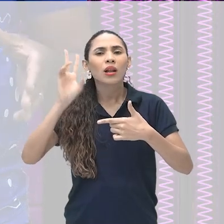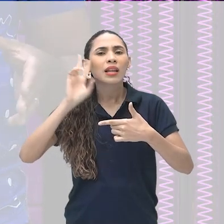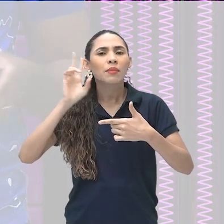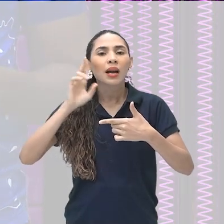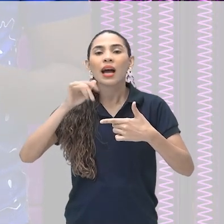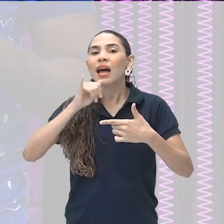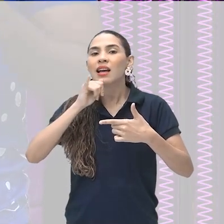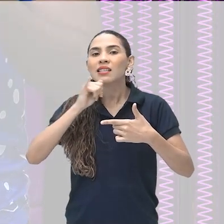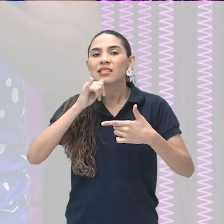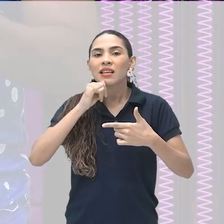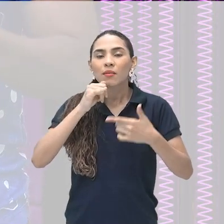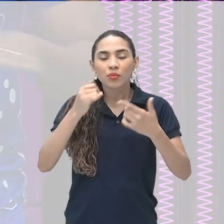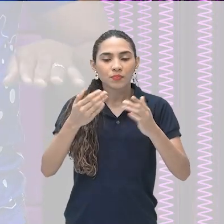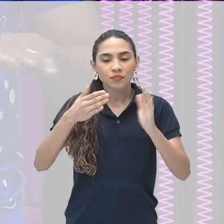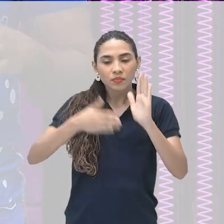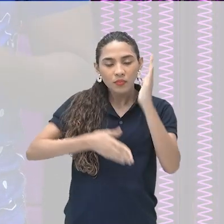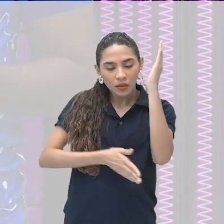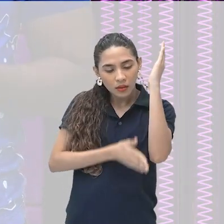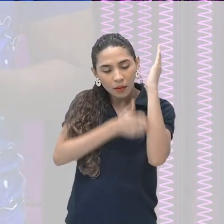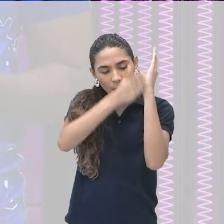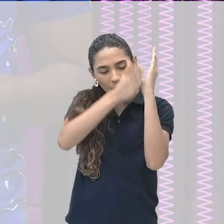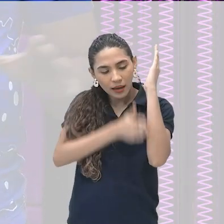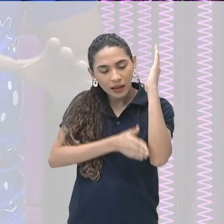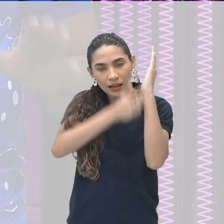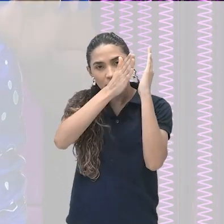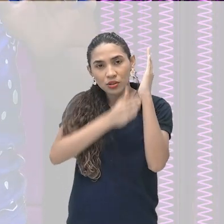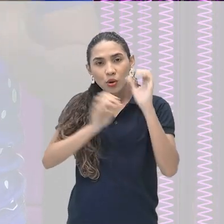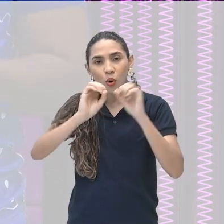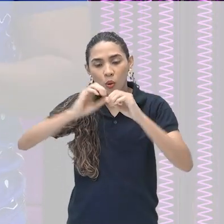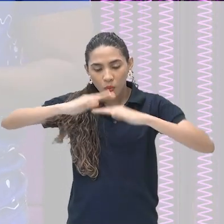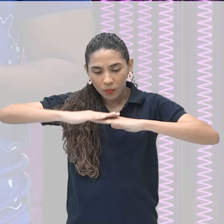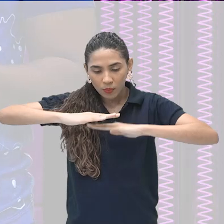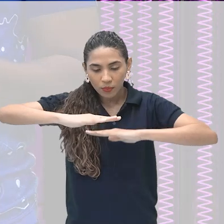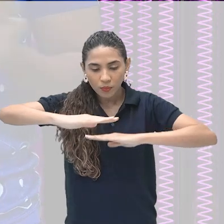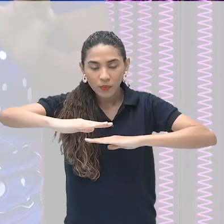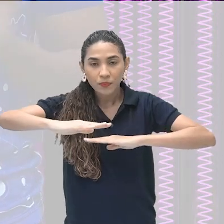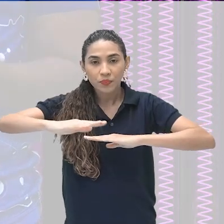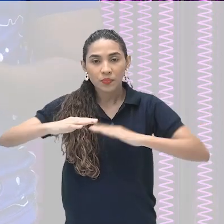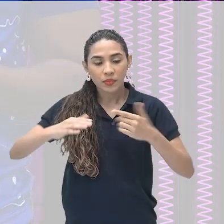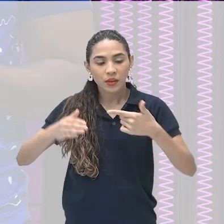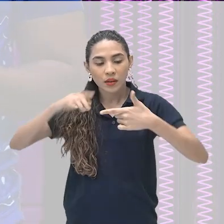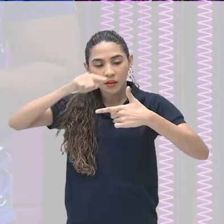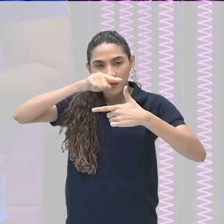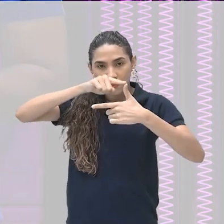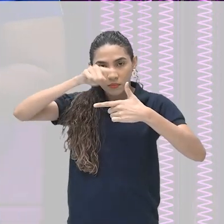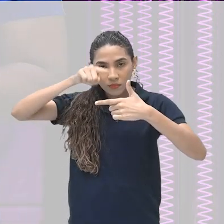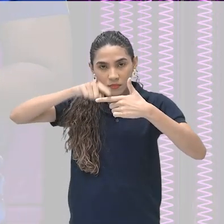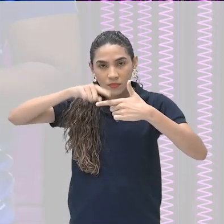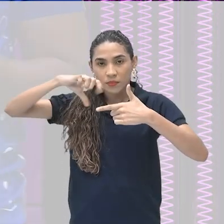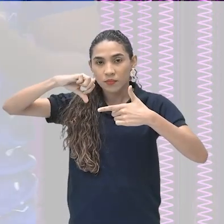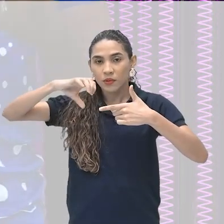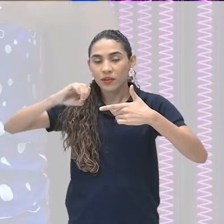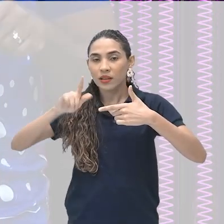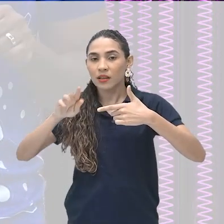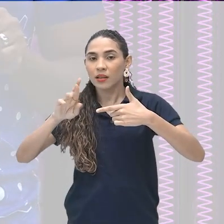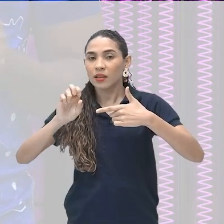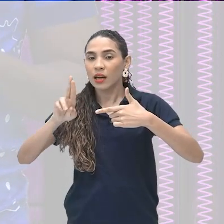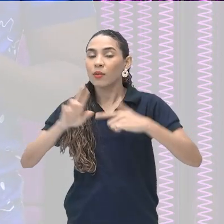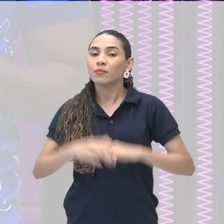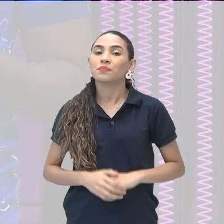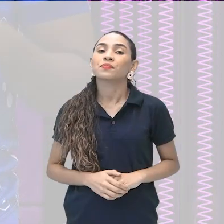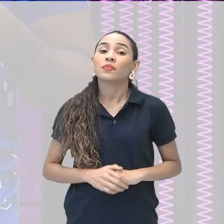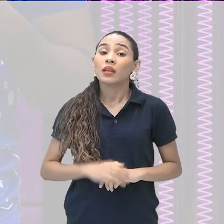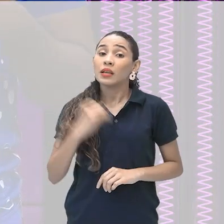da parede, do chão. Fez 90 graus, é um canto, então nós temos 90 graus. Uma